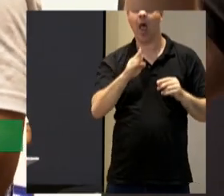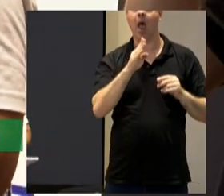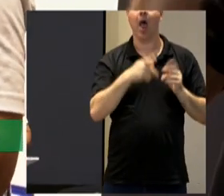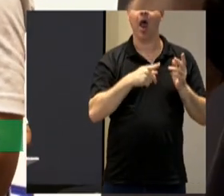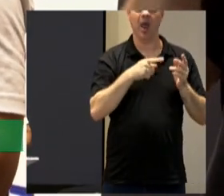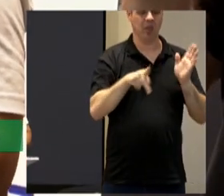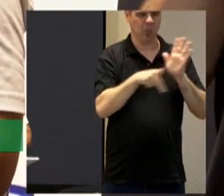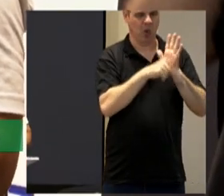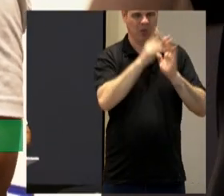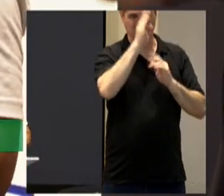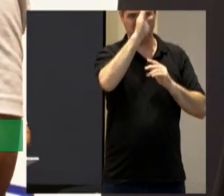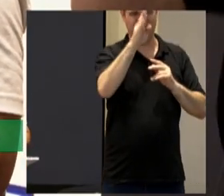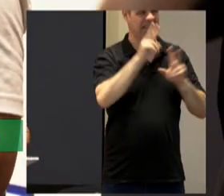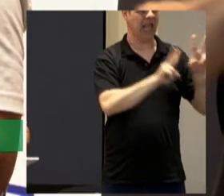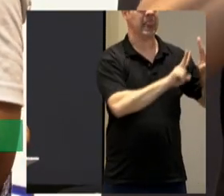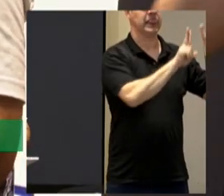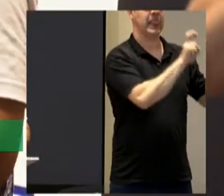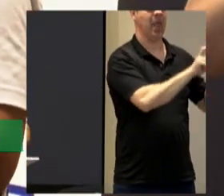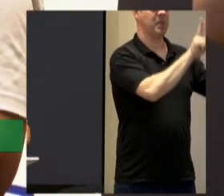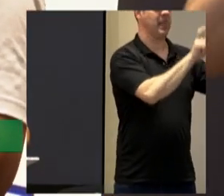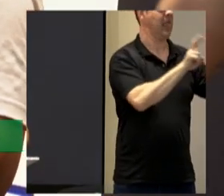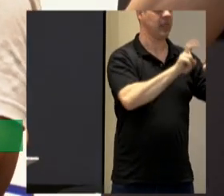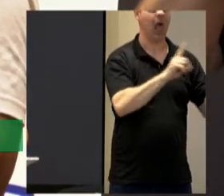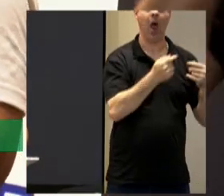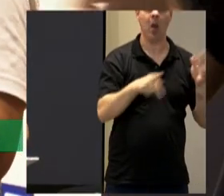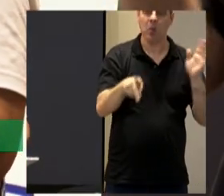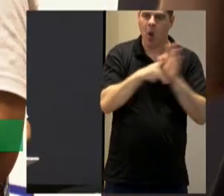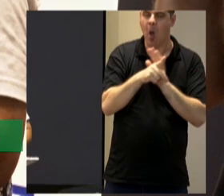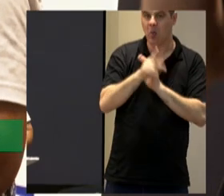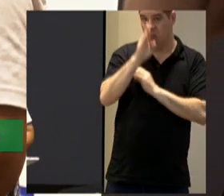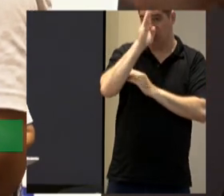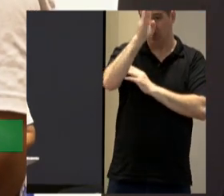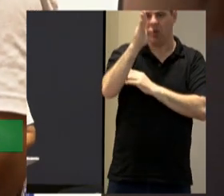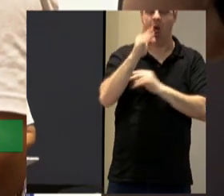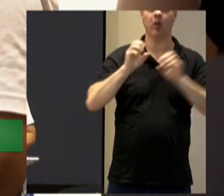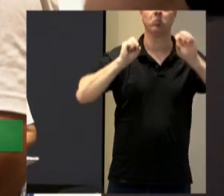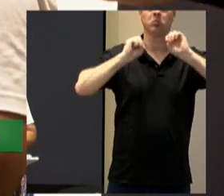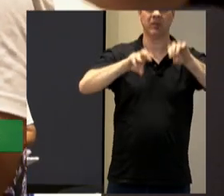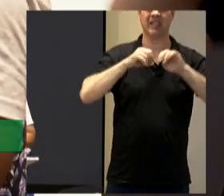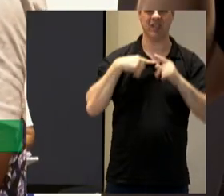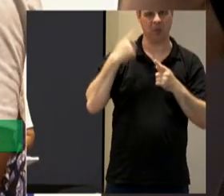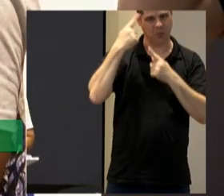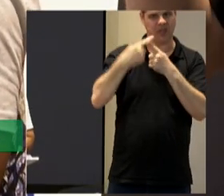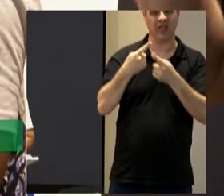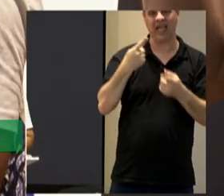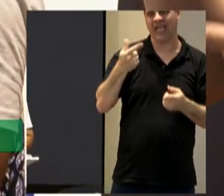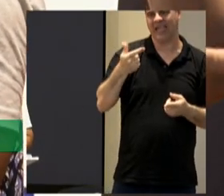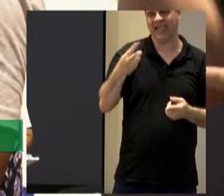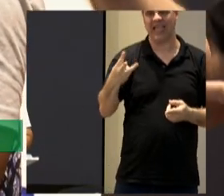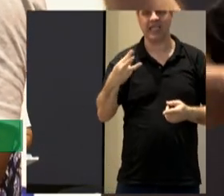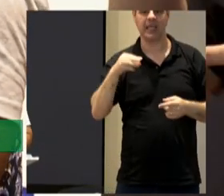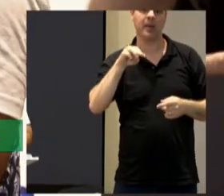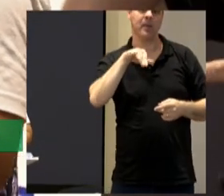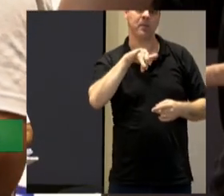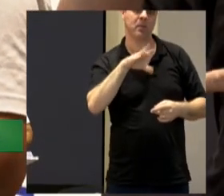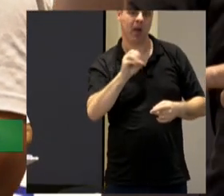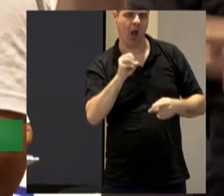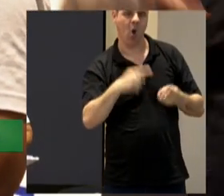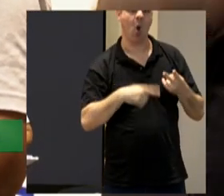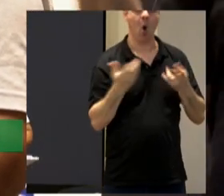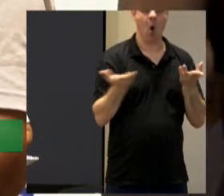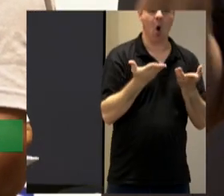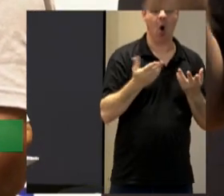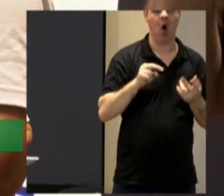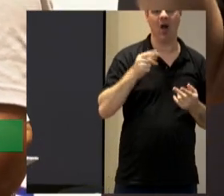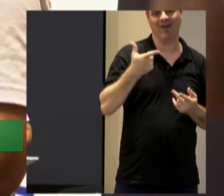e não tema isolado em um contexto para a gente pensar só no dia 13 de maio ou no dia 20 de novembro. E o